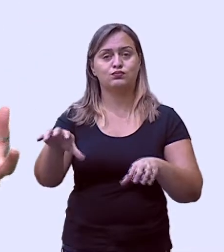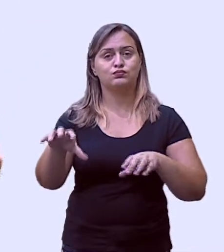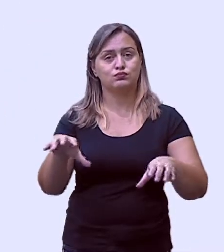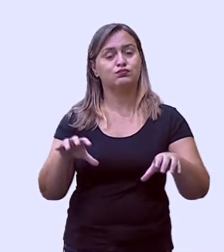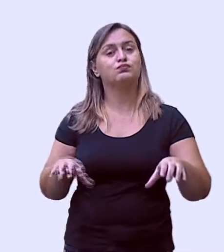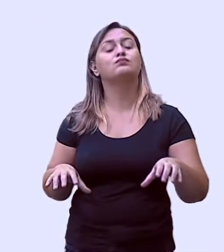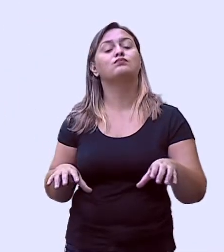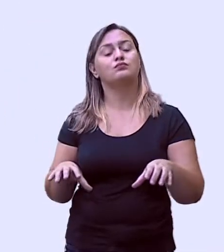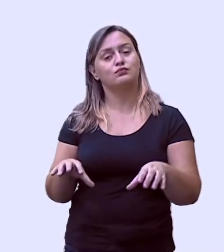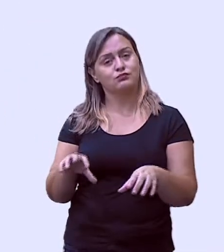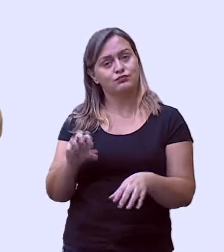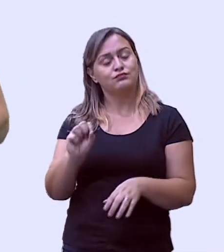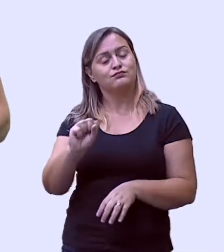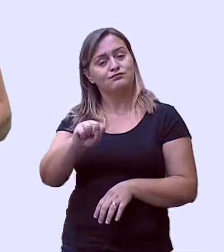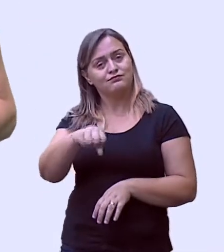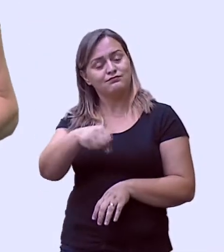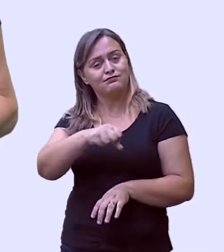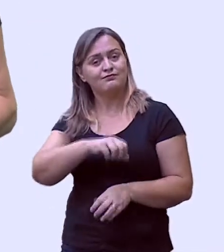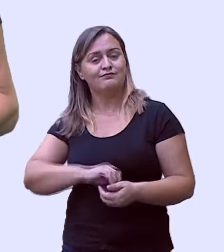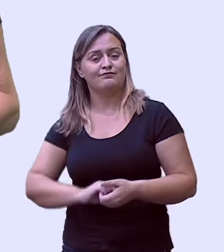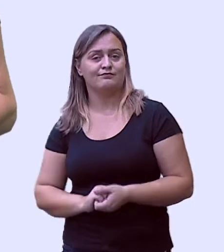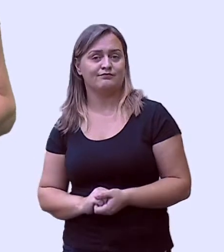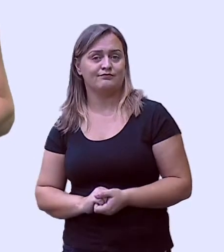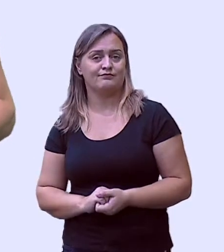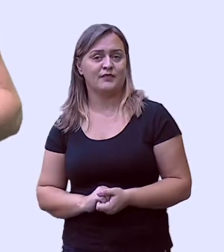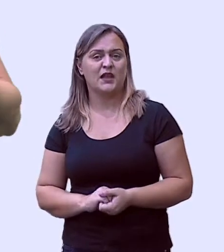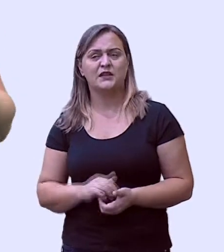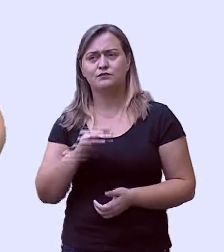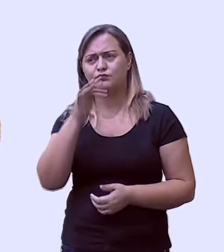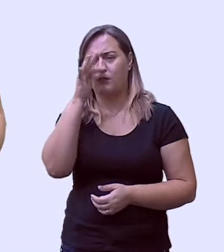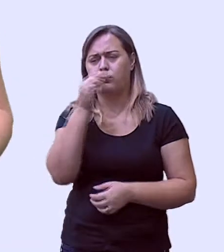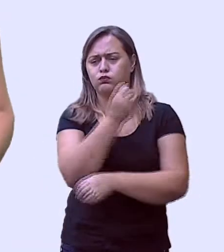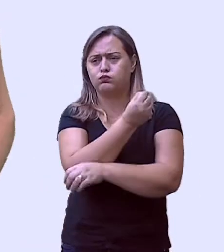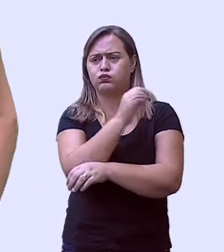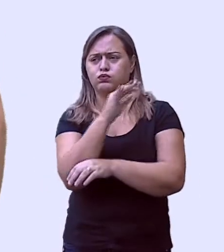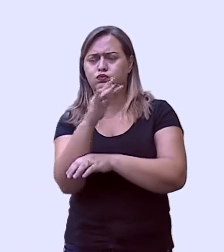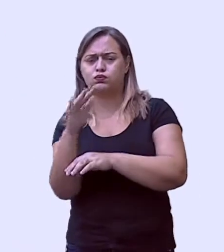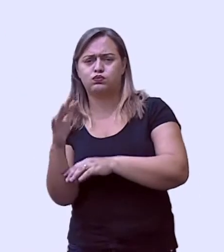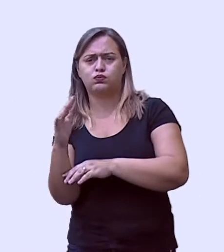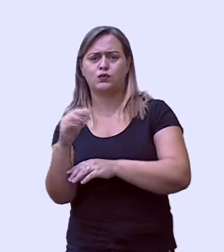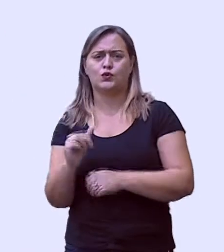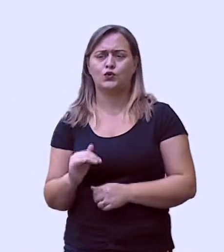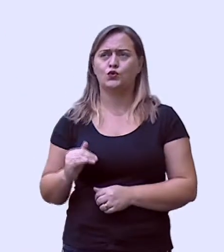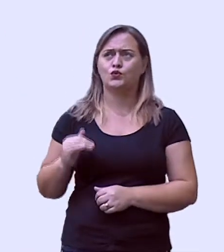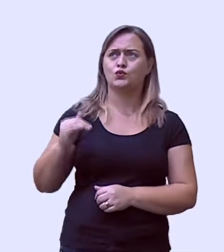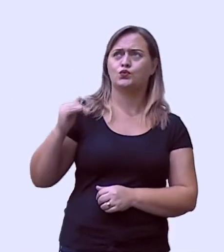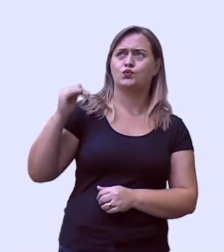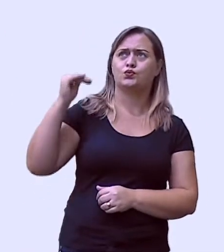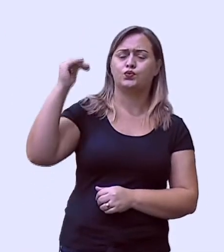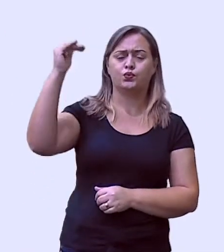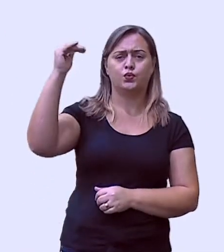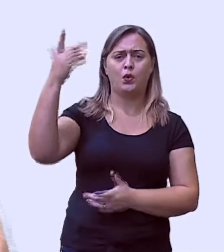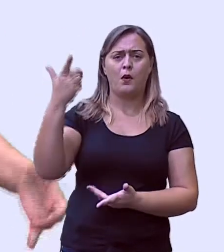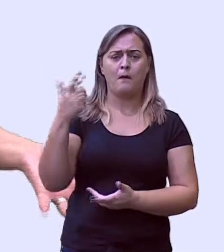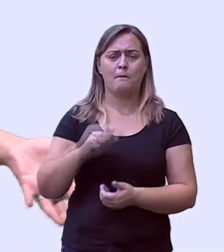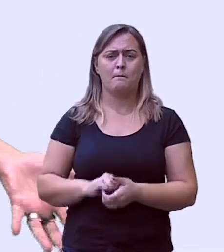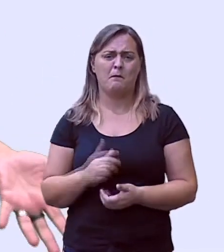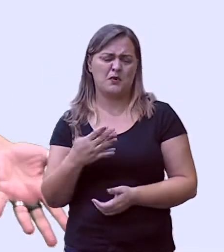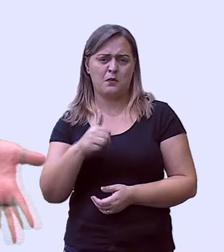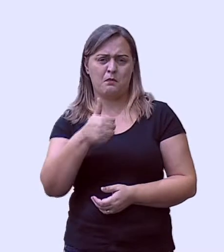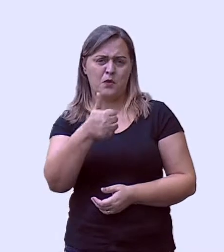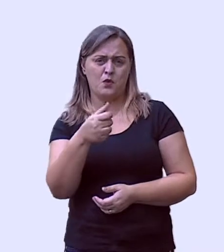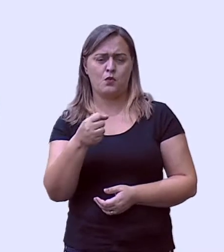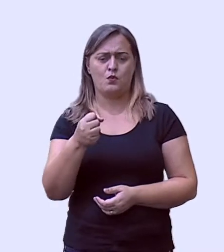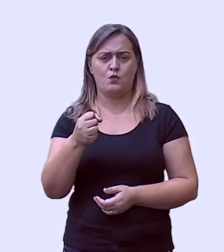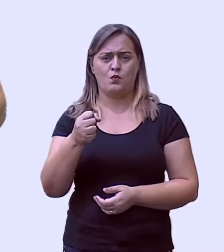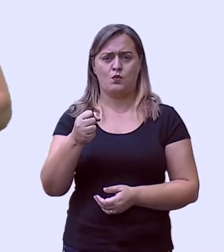vegetais que apresentam altitudes que variam do 0 a 1.800 metros. Essa